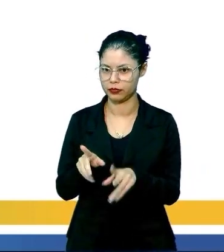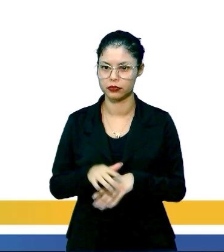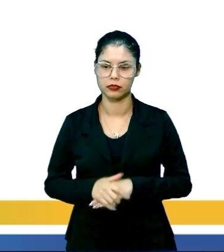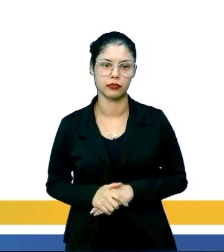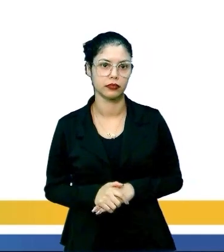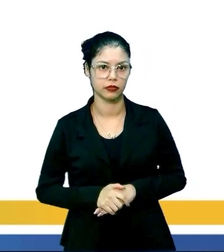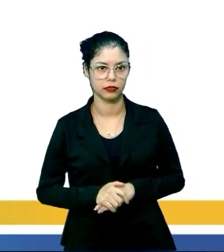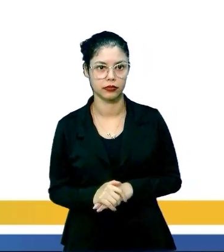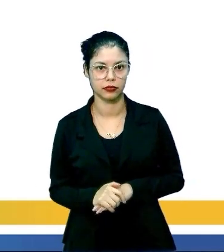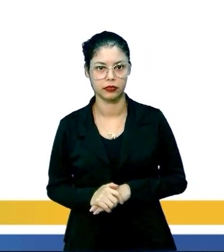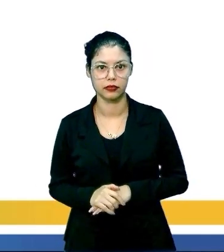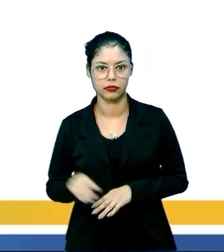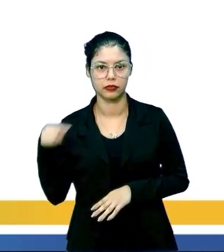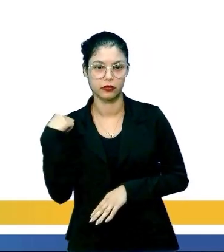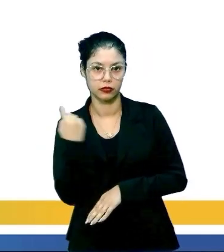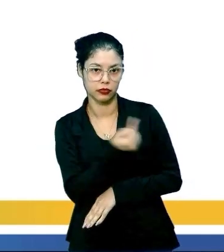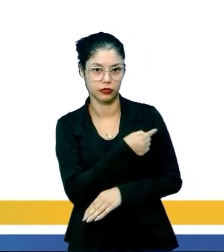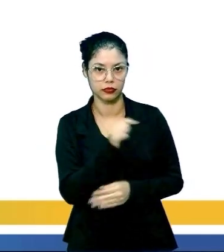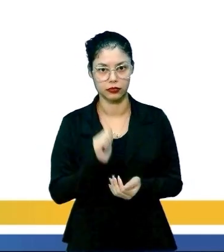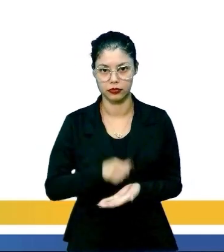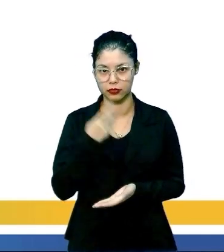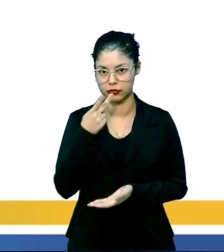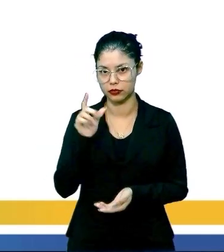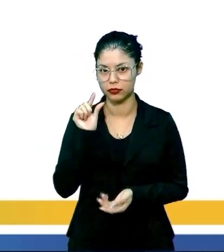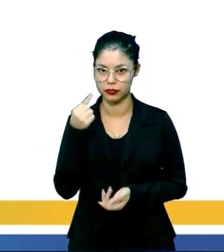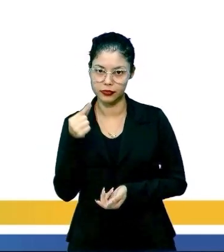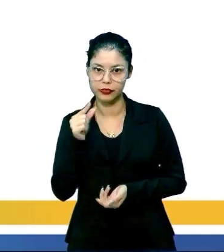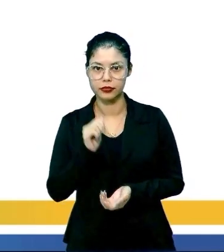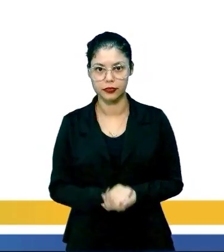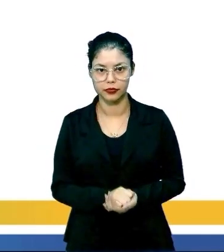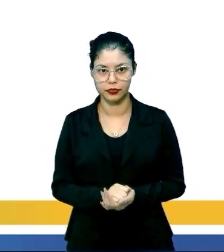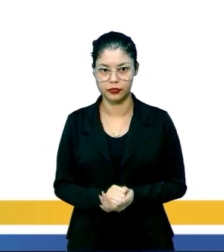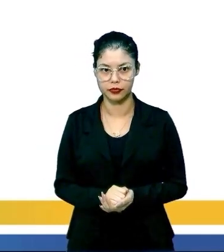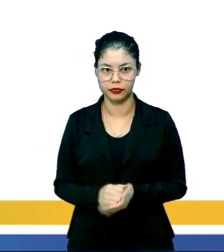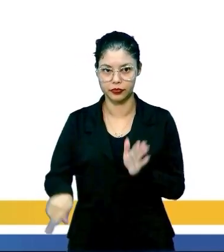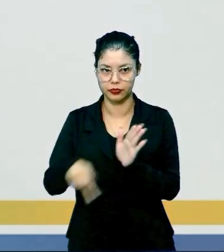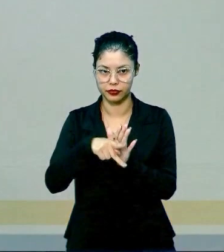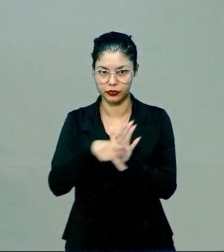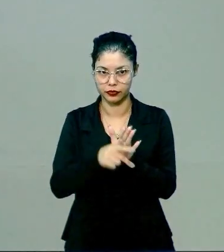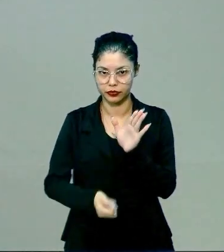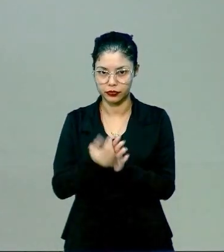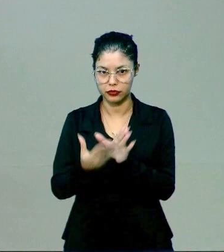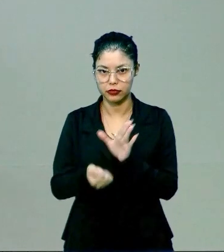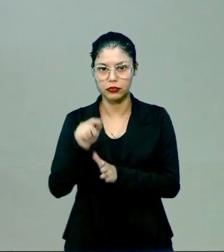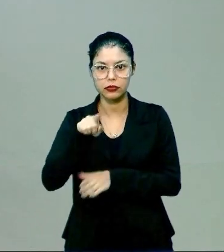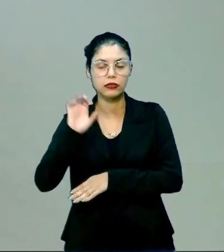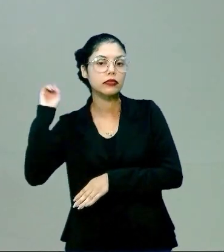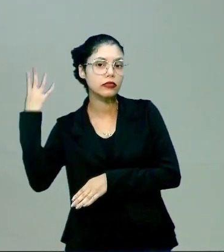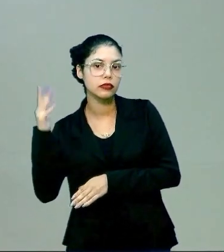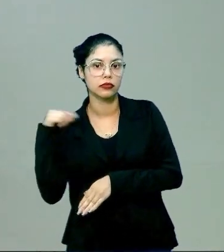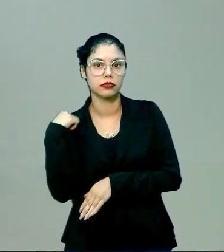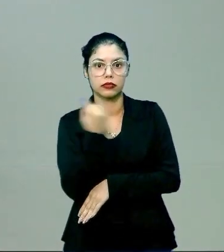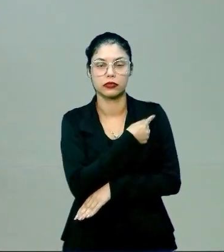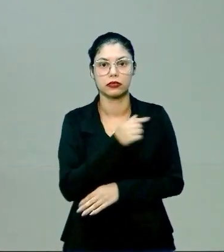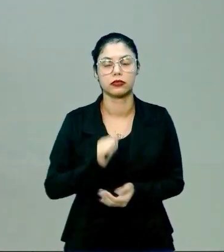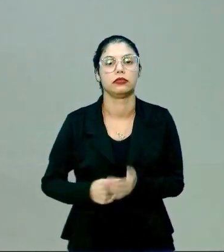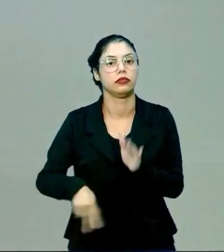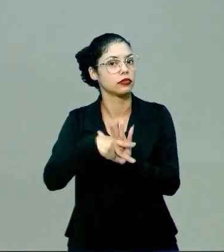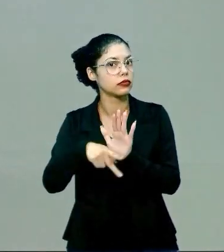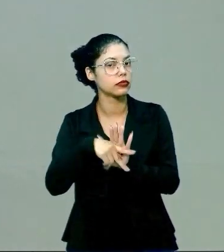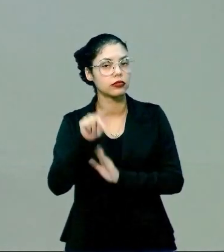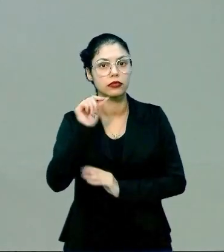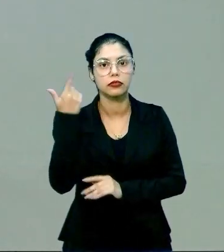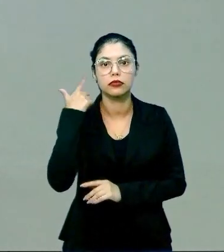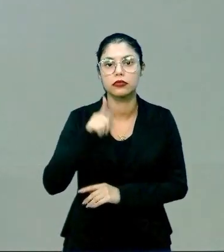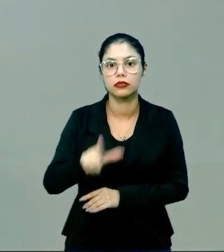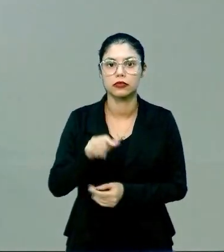diferenciada, tá? A gente vai falar um pouco muito nessas propriedades. Nesse caso, quando a gente fala nas propriedades, a